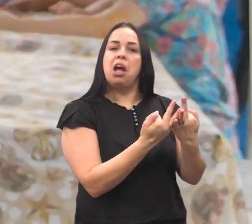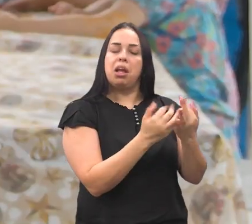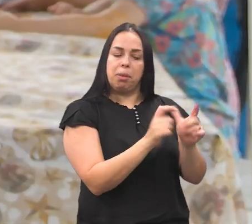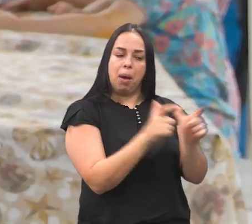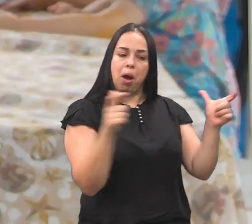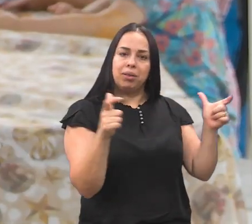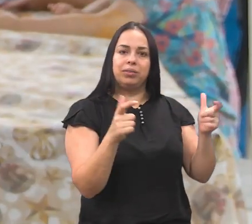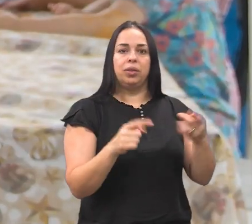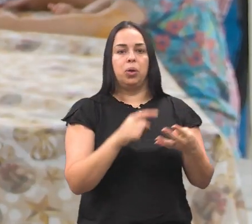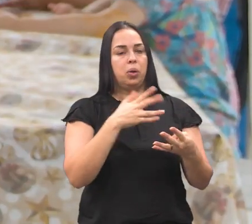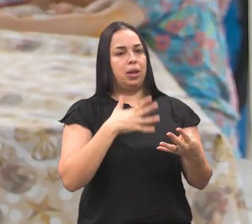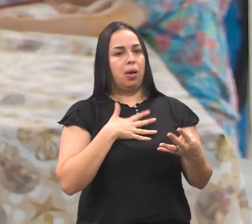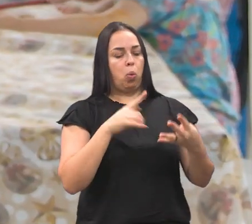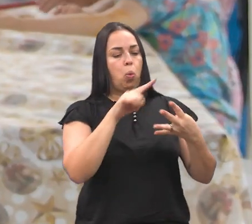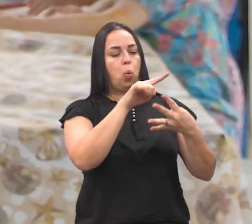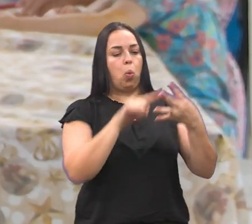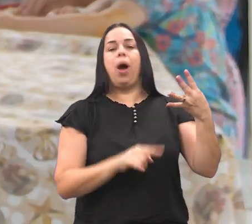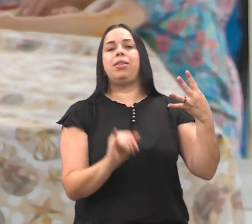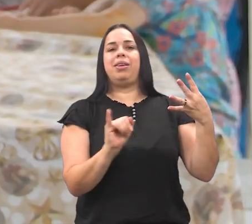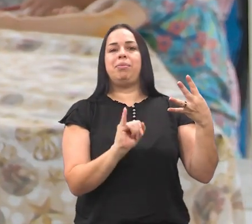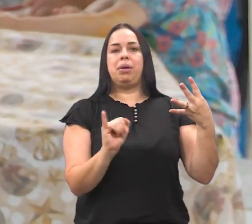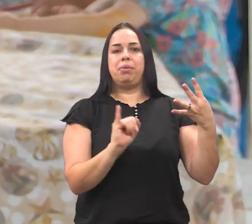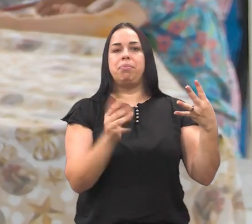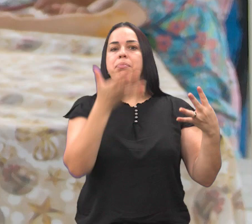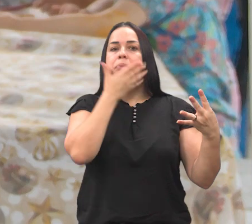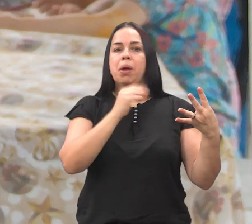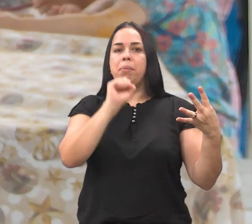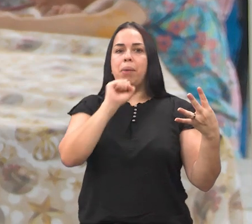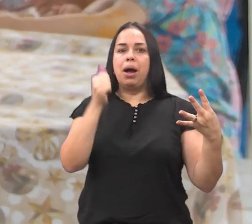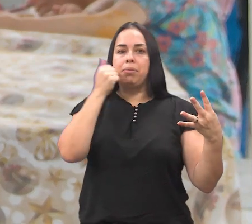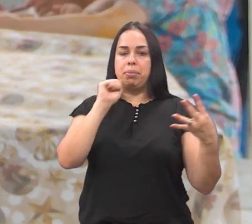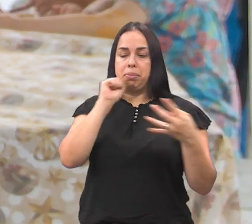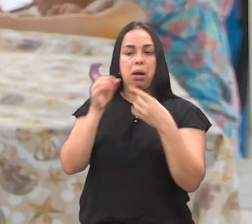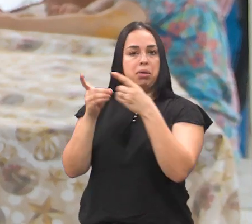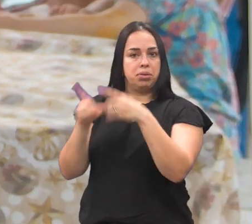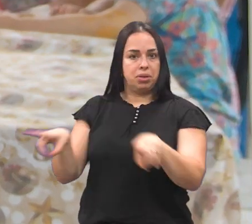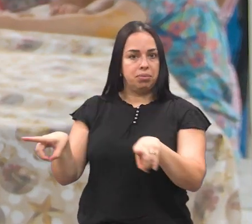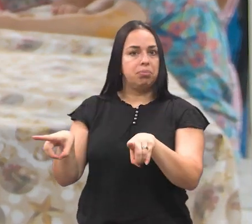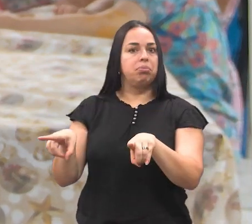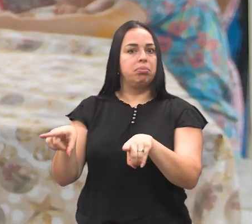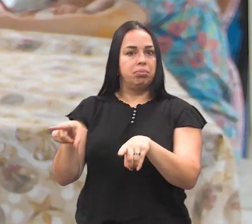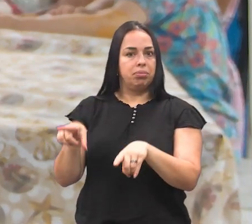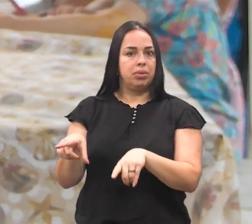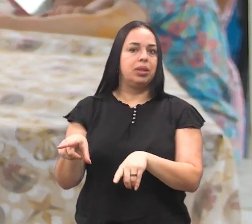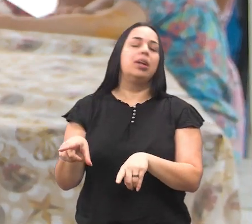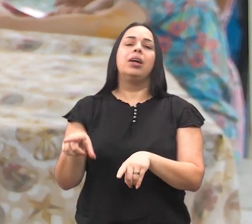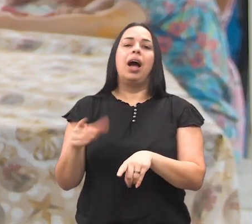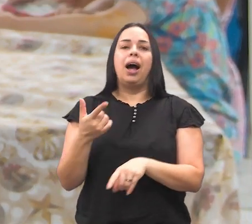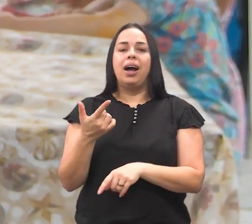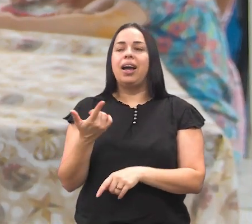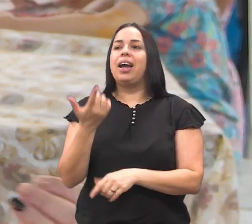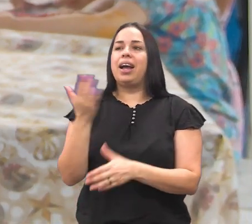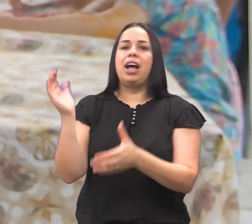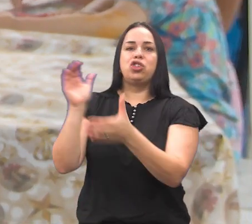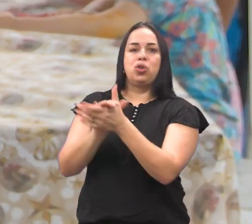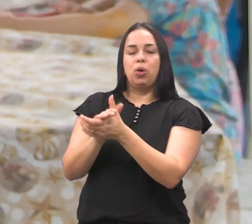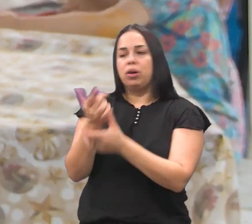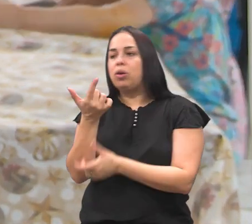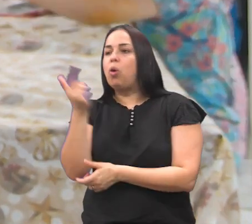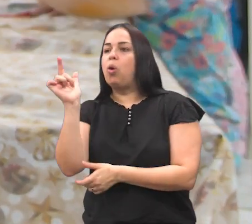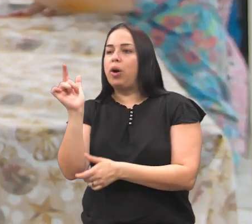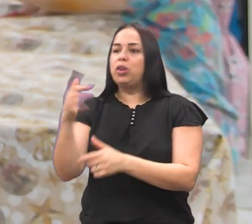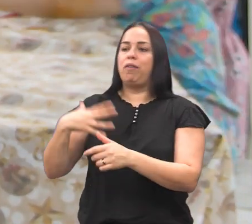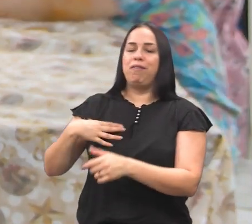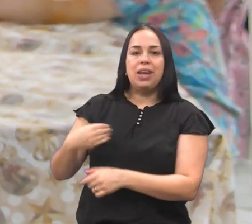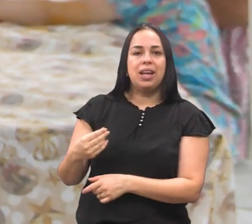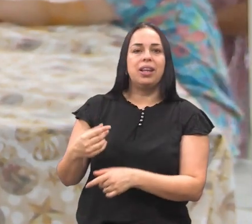Tenho 4 irmãos e meus pais, são divorciados, então eles tiveram outros filhos